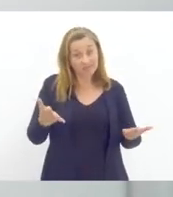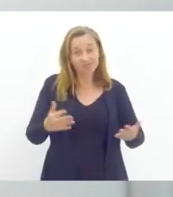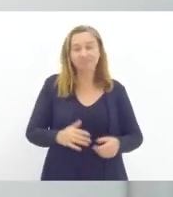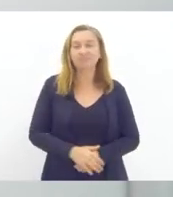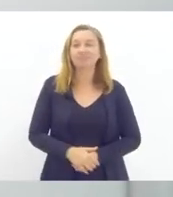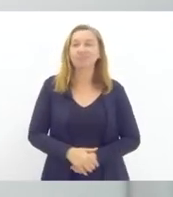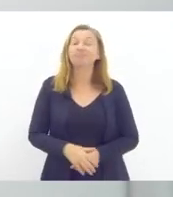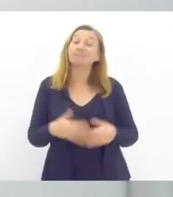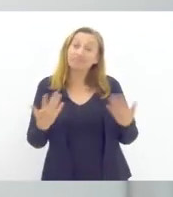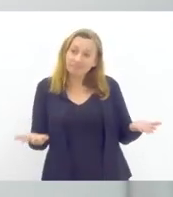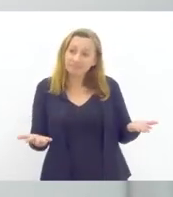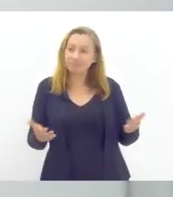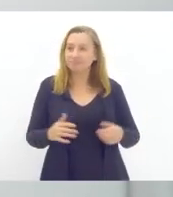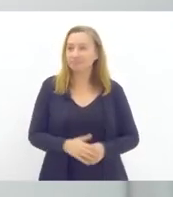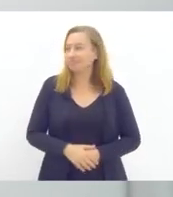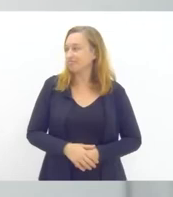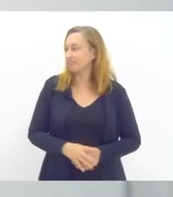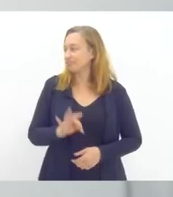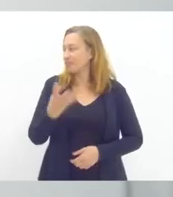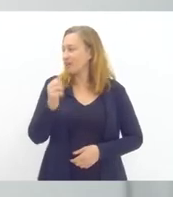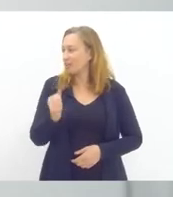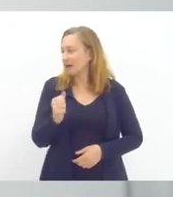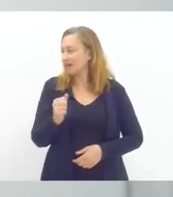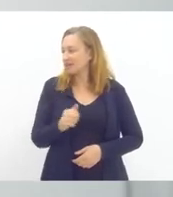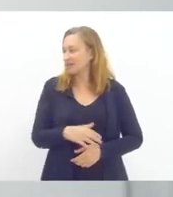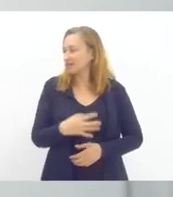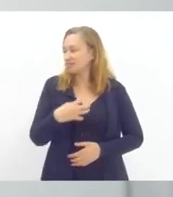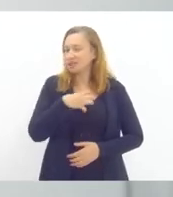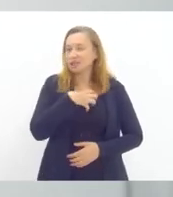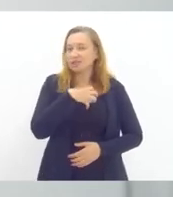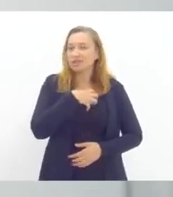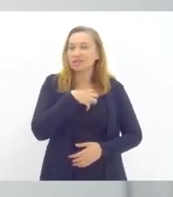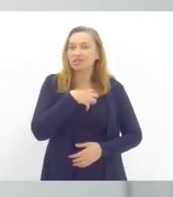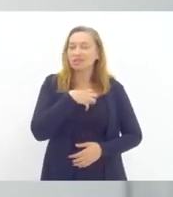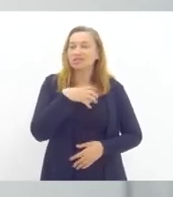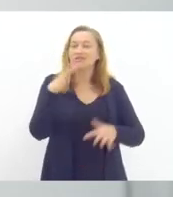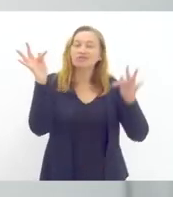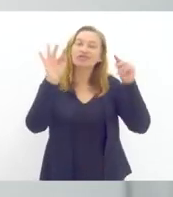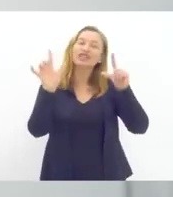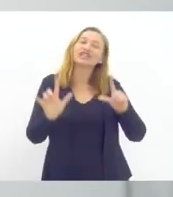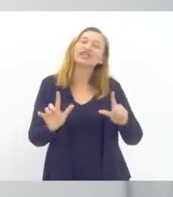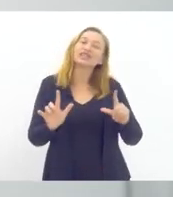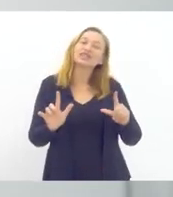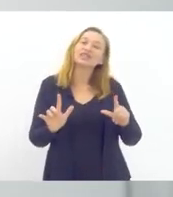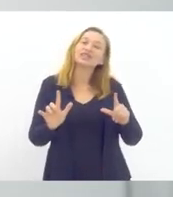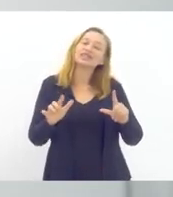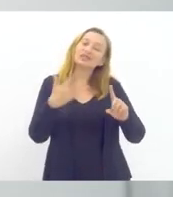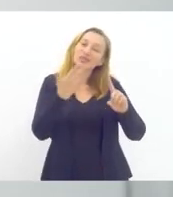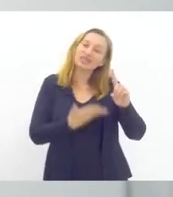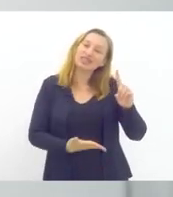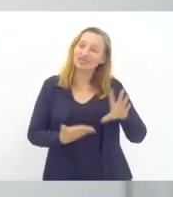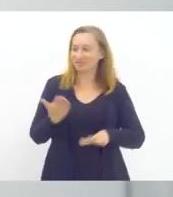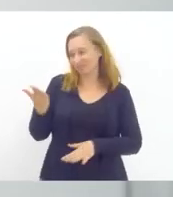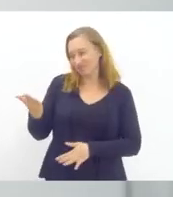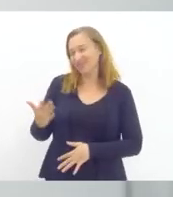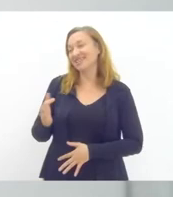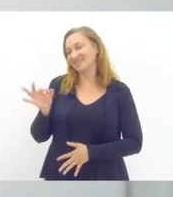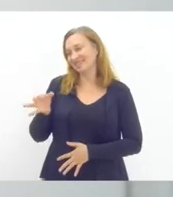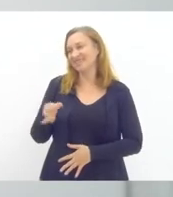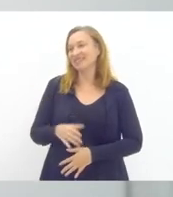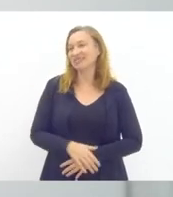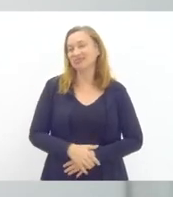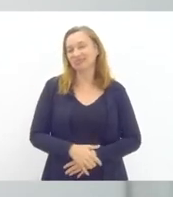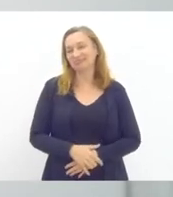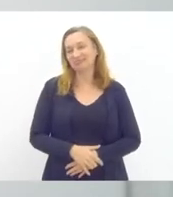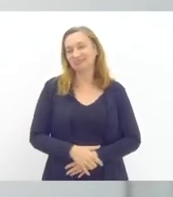então Marta eu eu me sinto muito mas muito feliz de ter sido homenageado por você você pode ter certeza